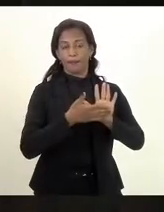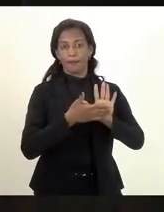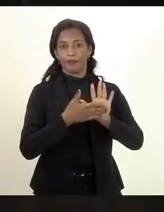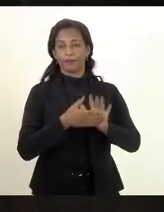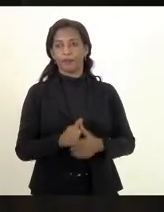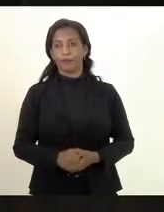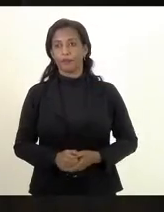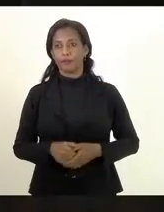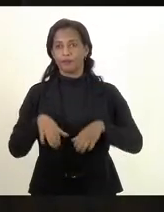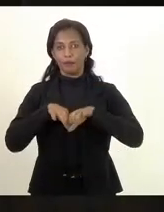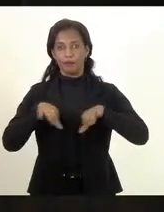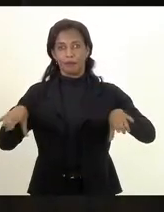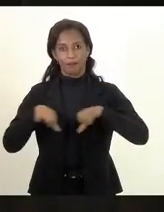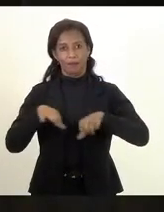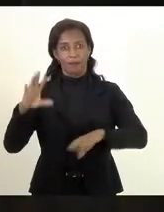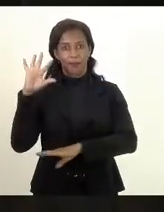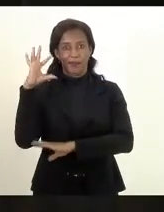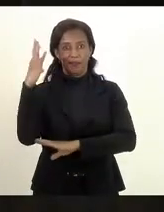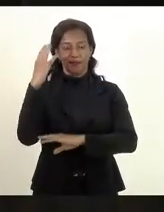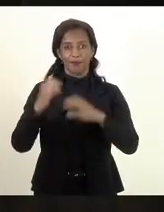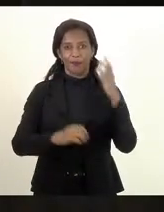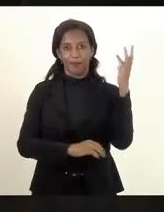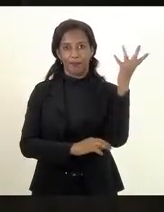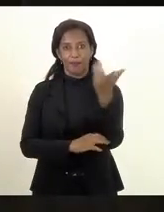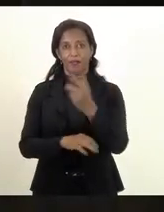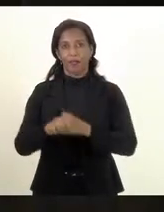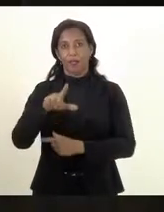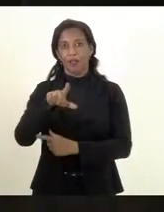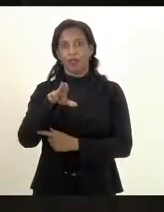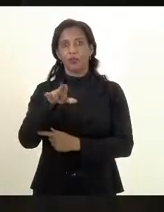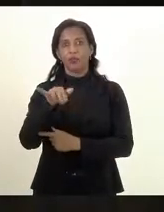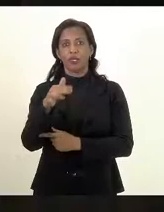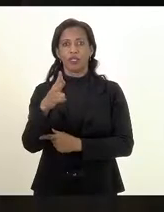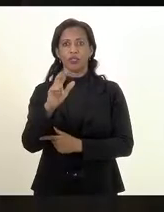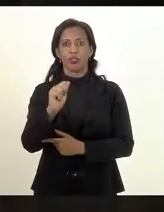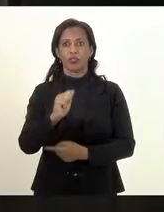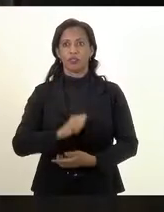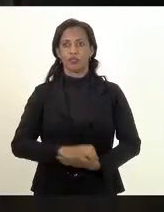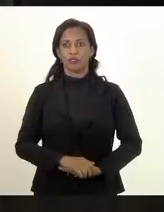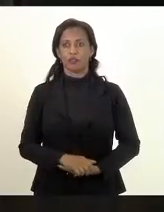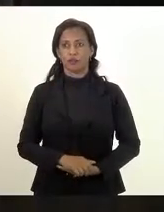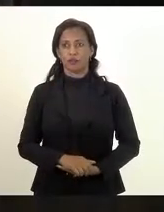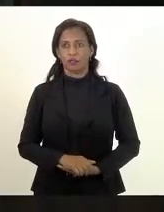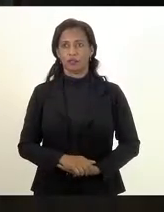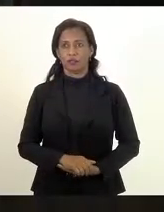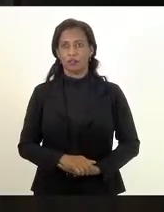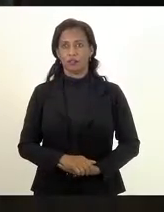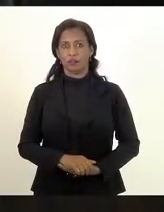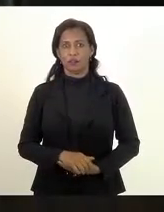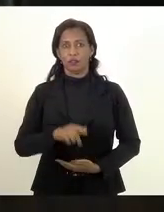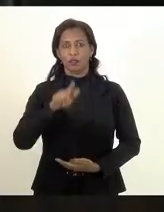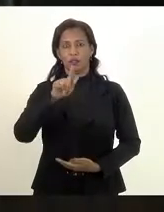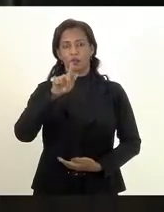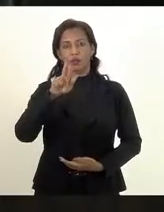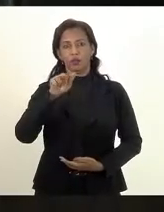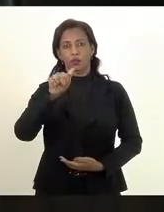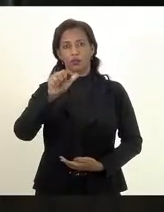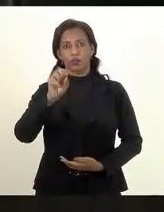pelo saneamento ambiental, deputada Lucinha, deputado Gustavo Schmidt,